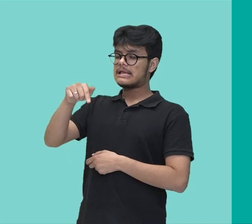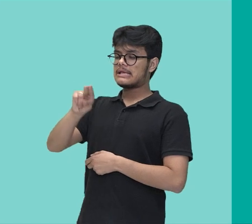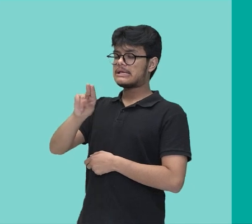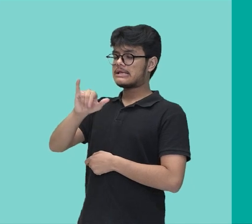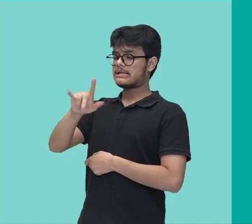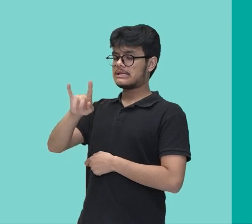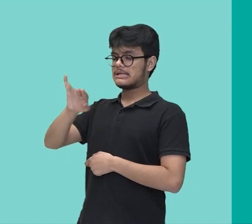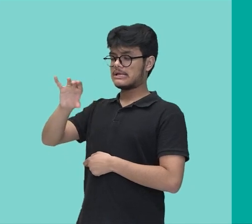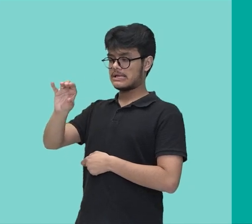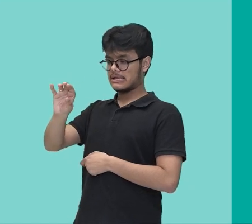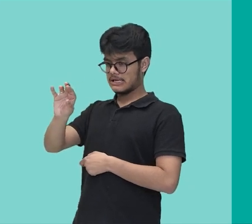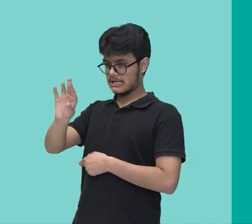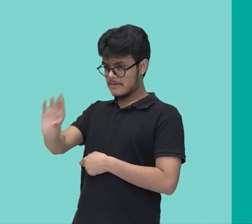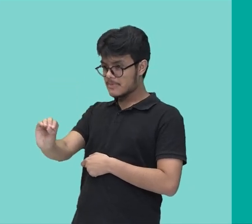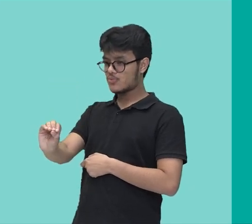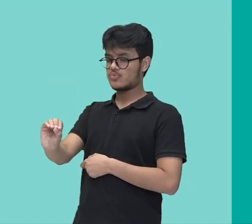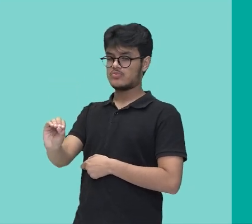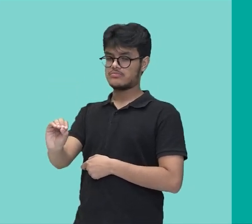no início